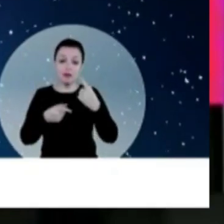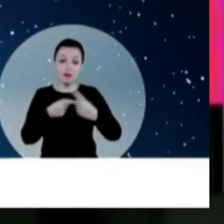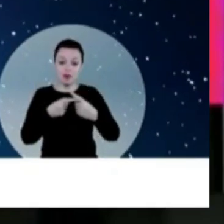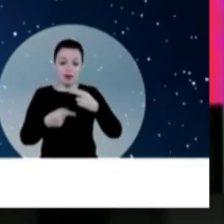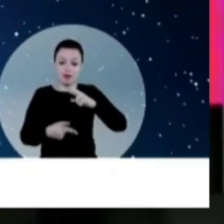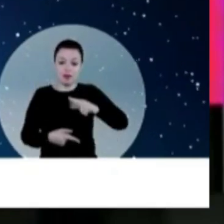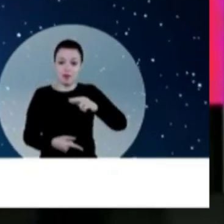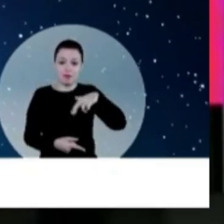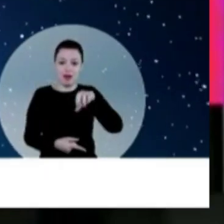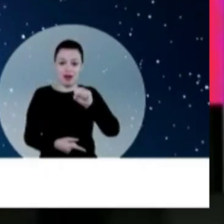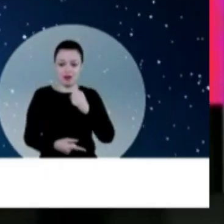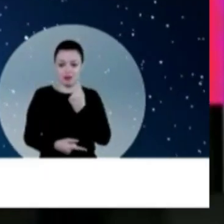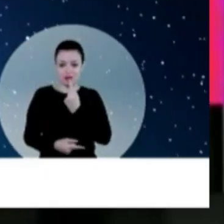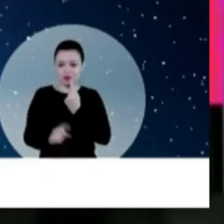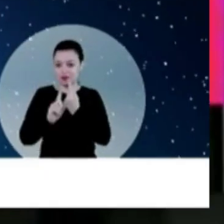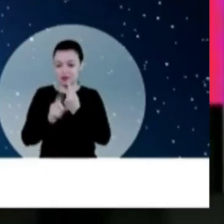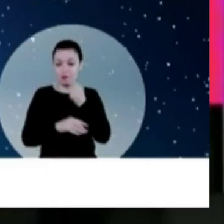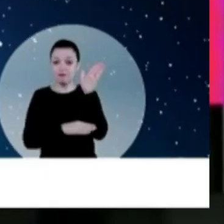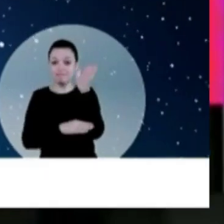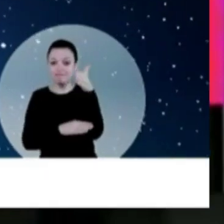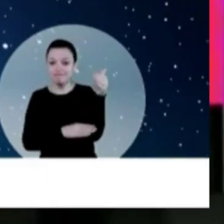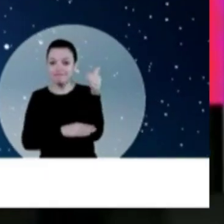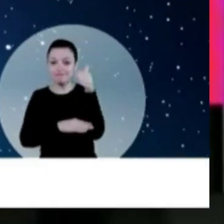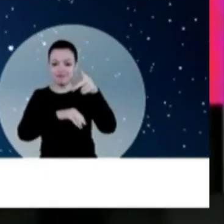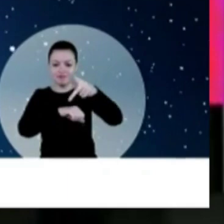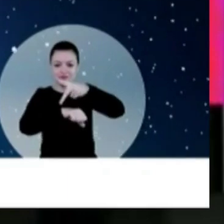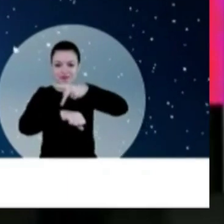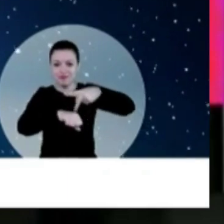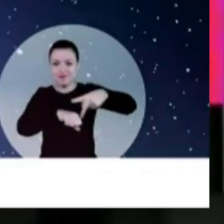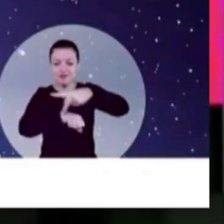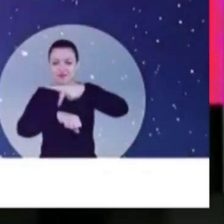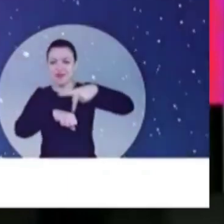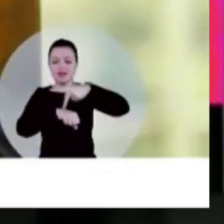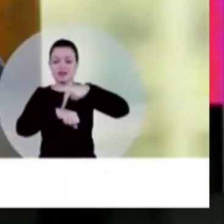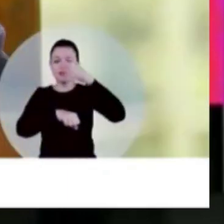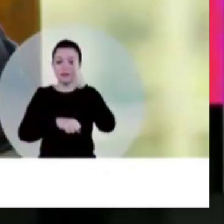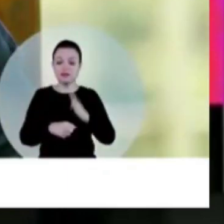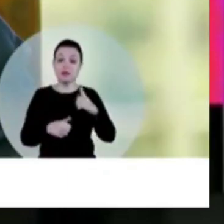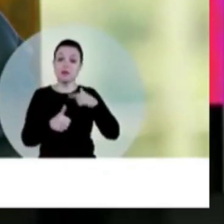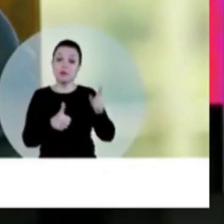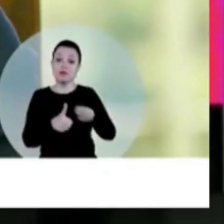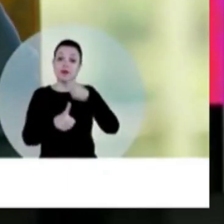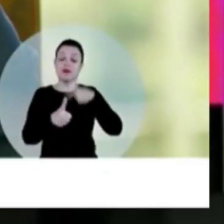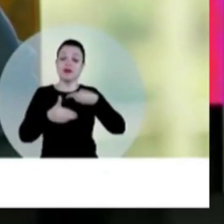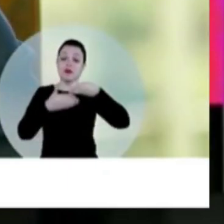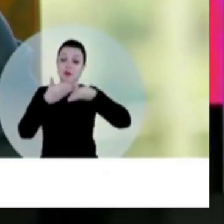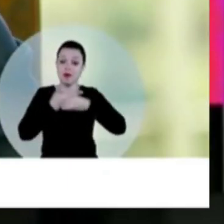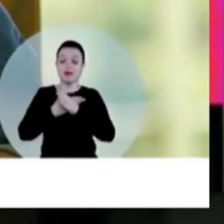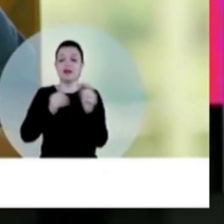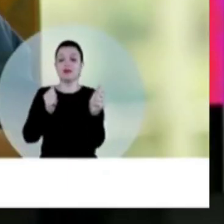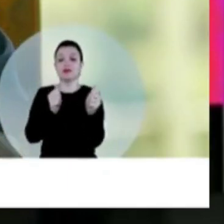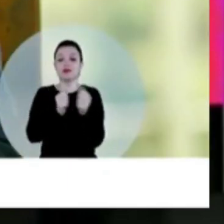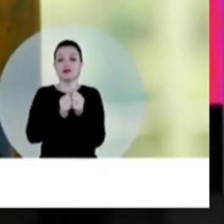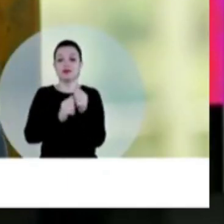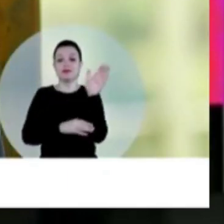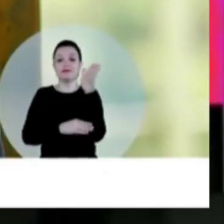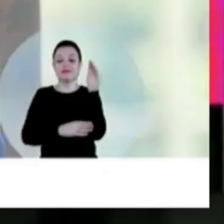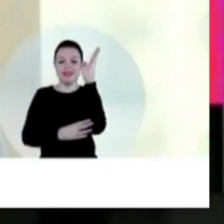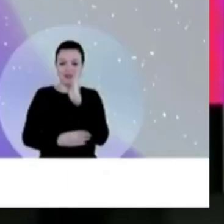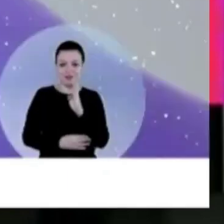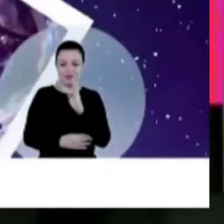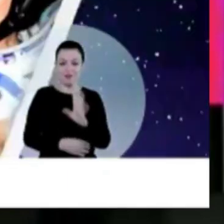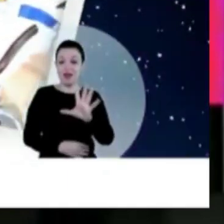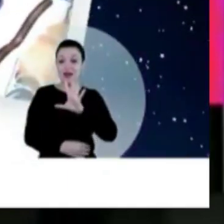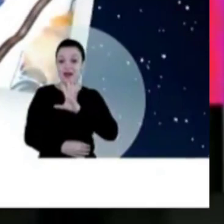que está entrando, Marcos. É uma bandeira, é um país, é uma nação. Foi por isso que eu entrei primeiro na estação espacial com a bandeira do